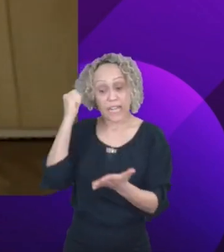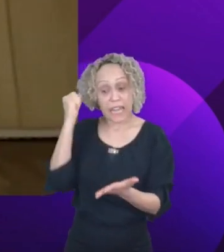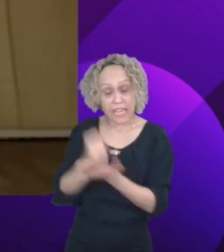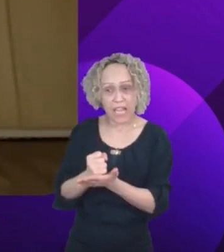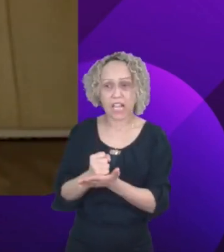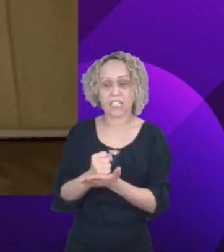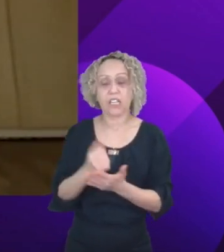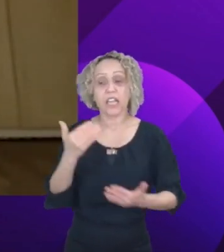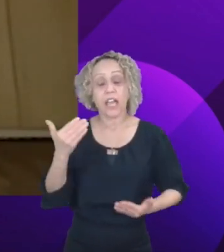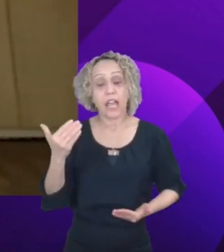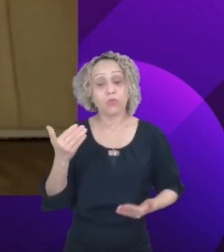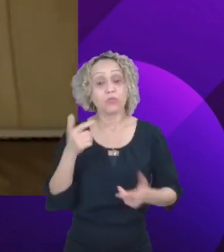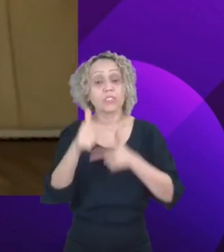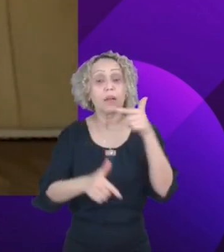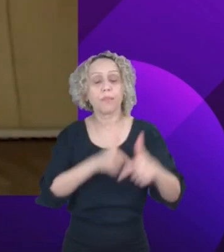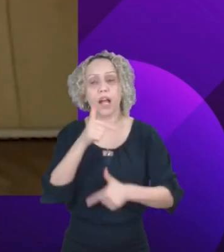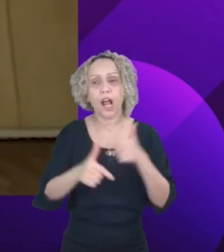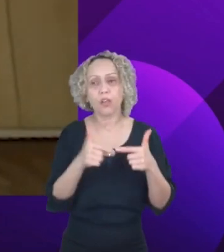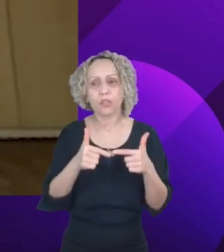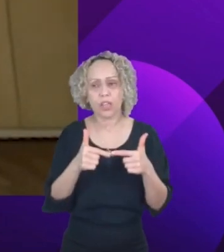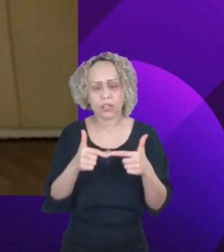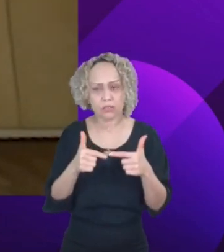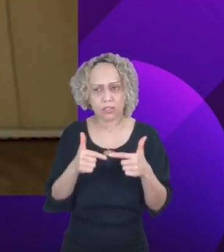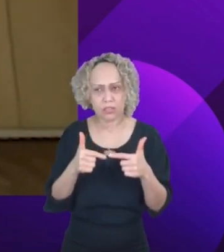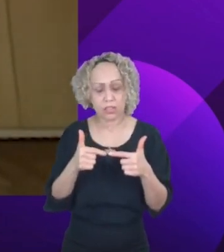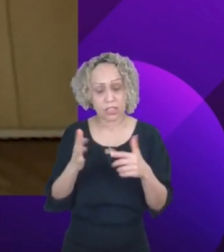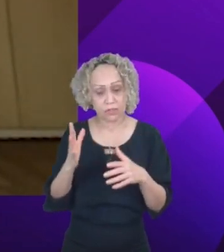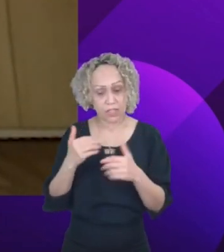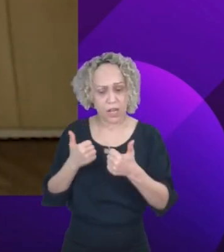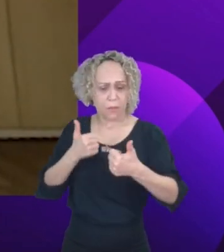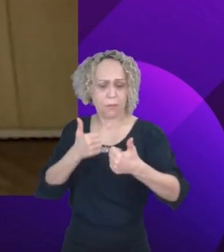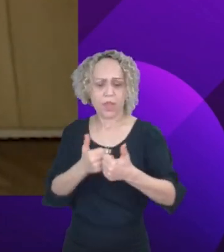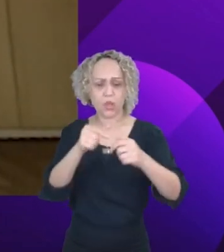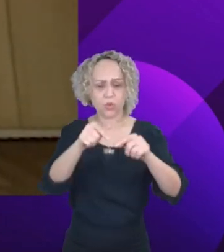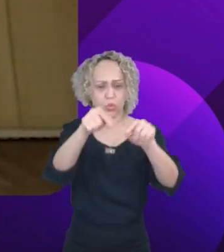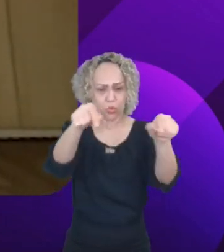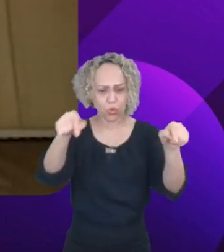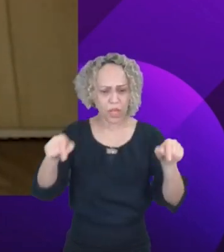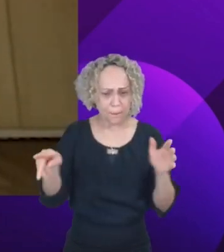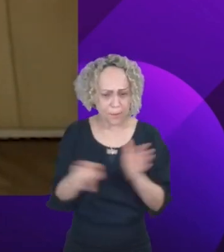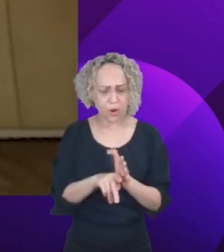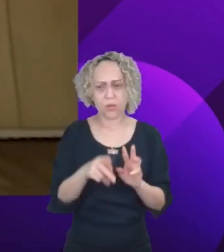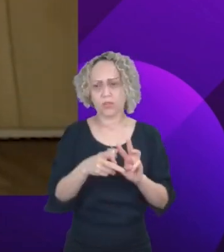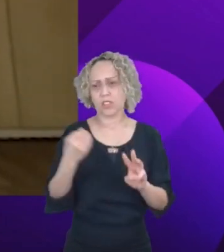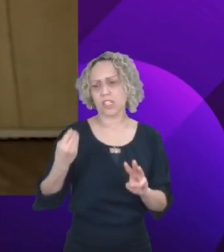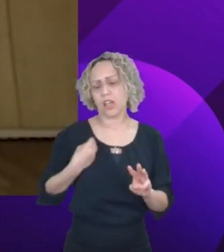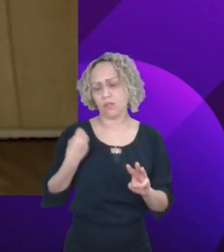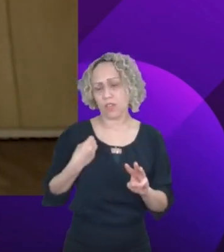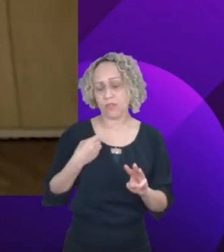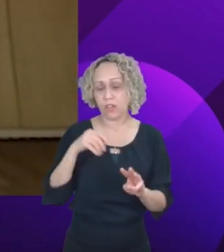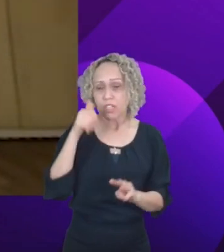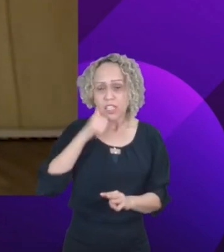É um serviço que vai ficar próximo ao território indígena e ao território onde essas